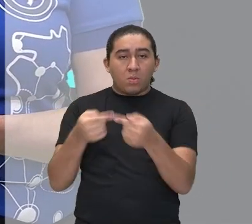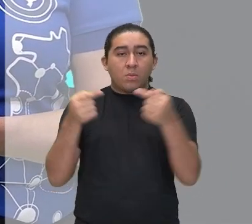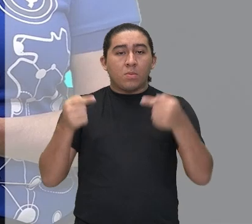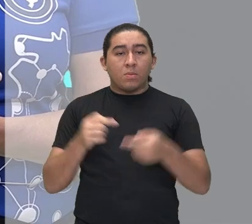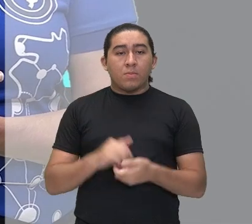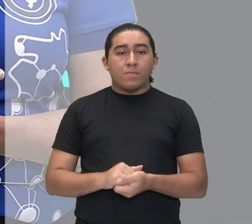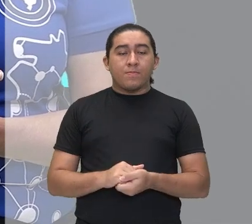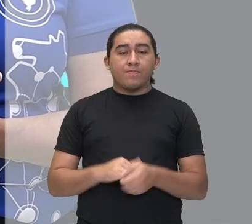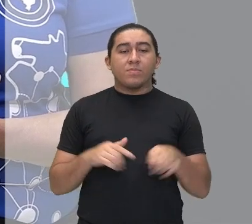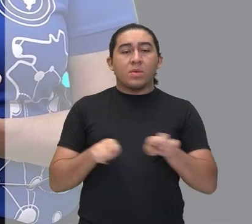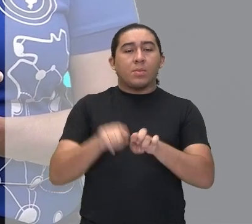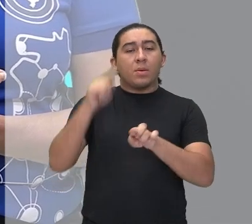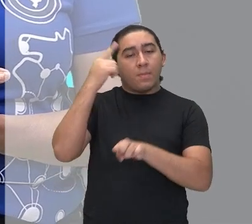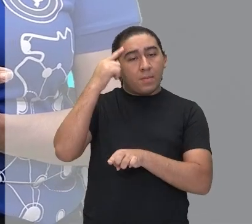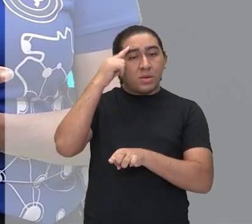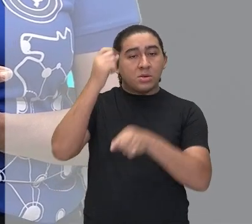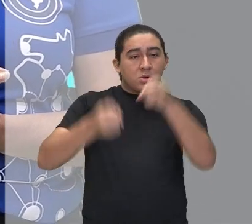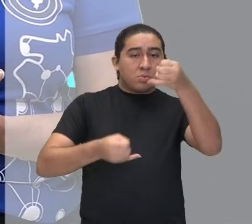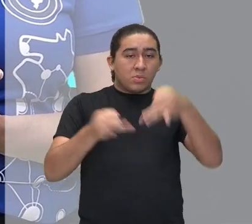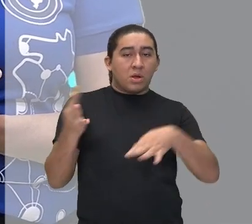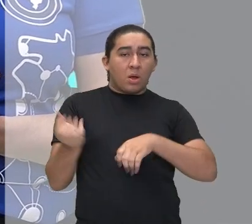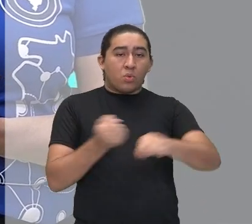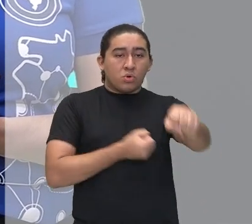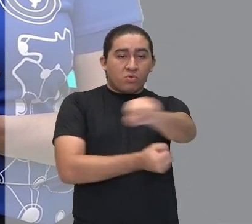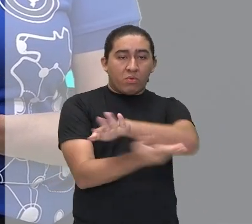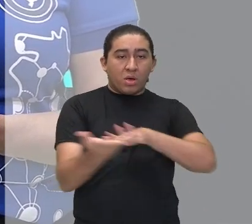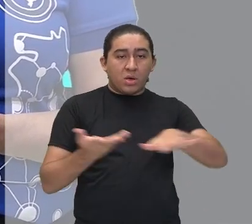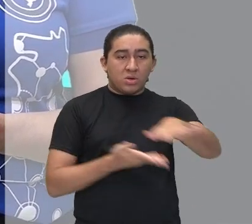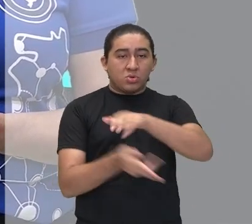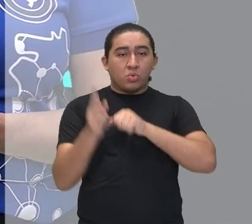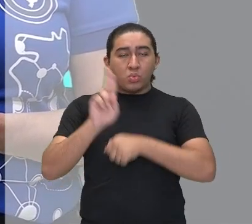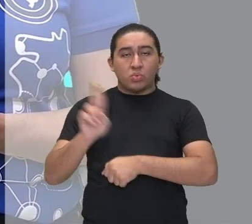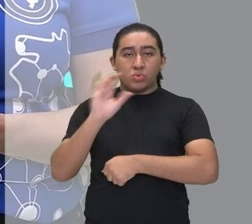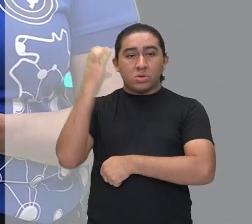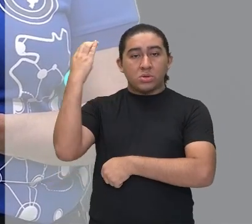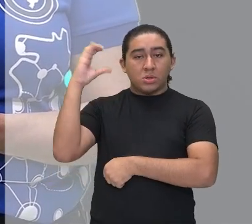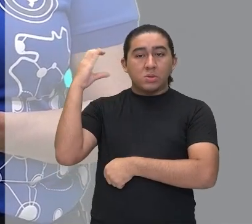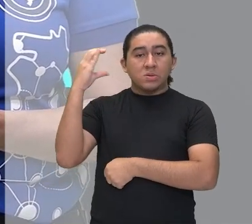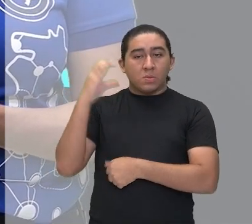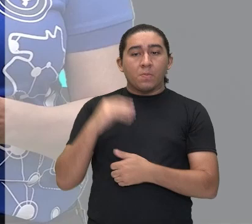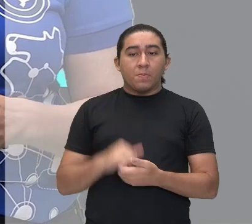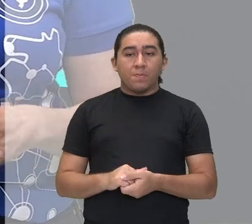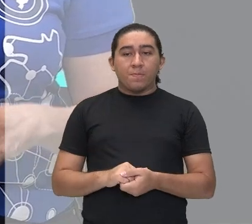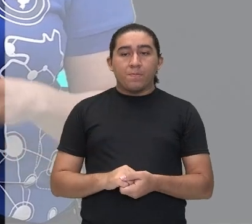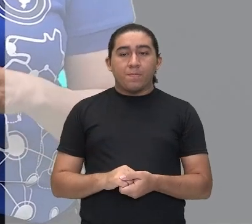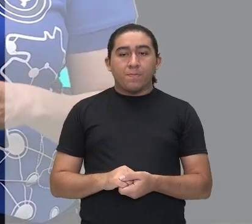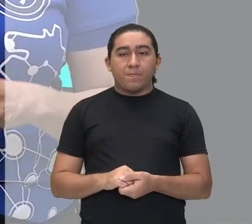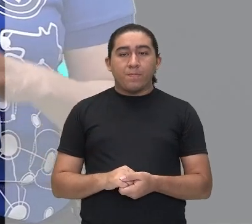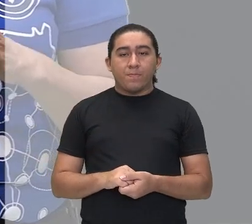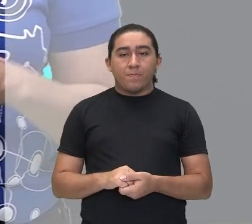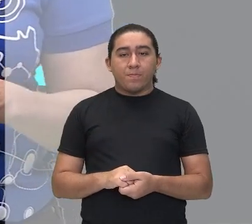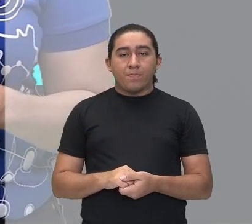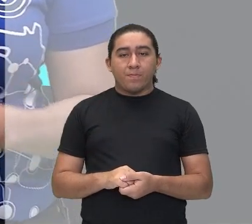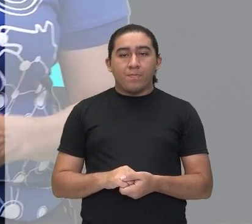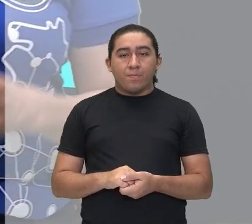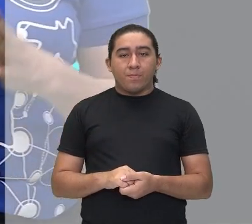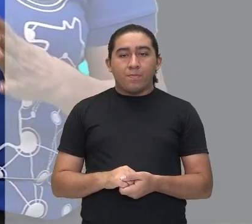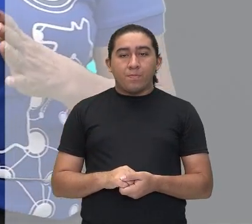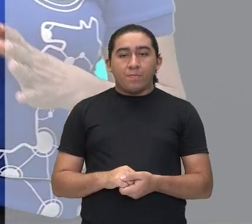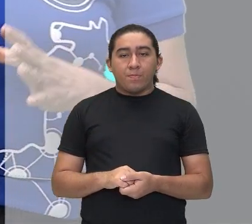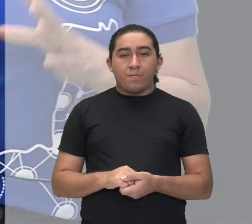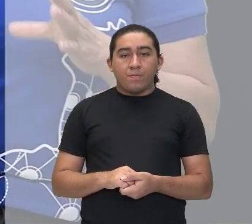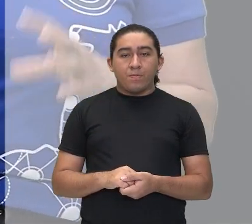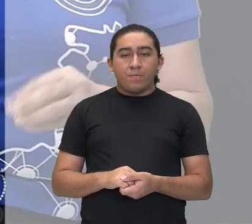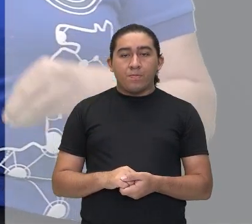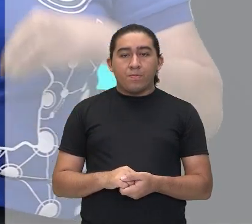a explicar o universo através da ciência. Então,